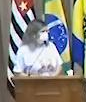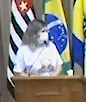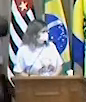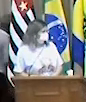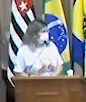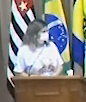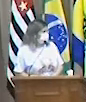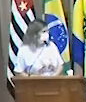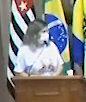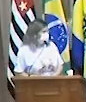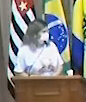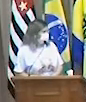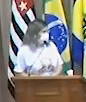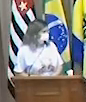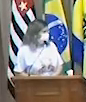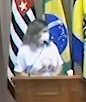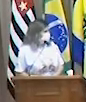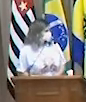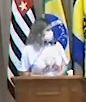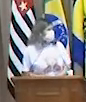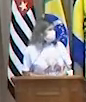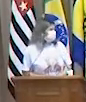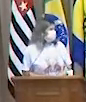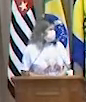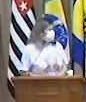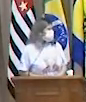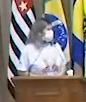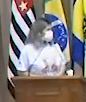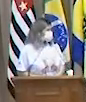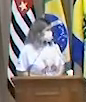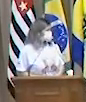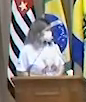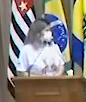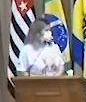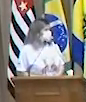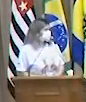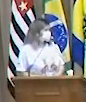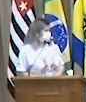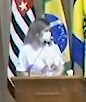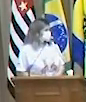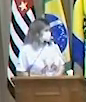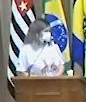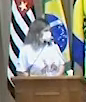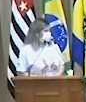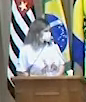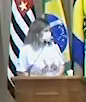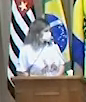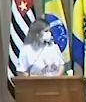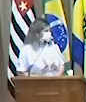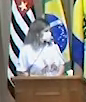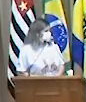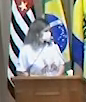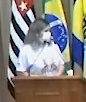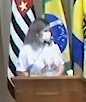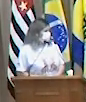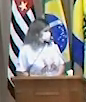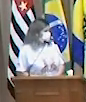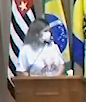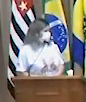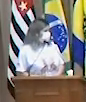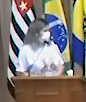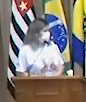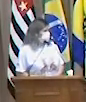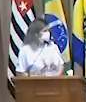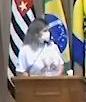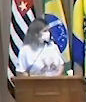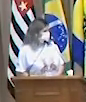né, como assim, uma pessoa por mês chegou a se matar aqui, né, suicídio, né, suicídio em alguns